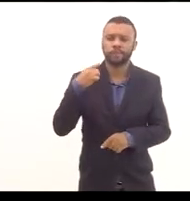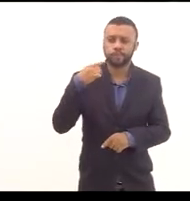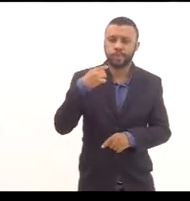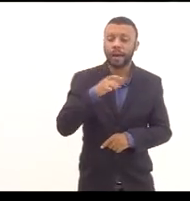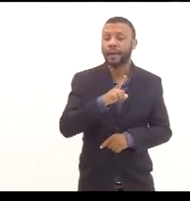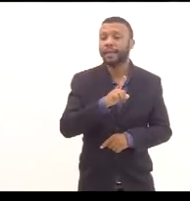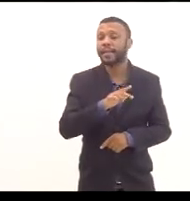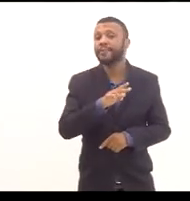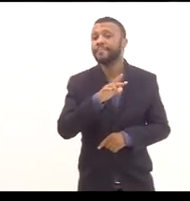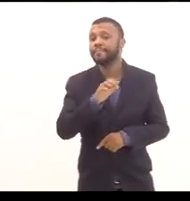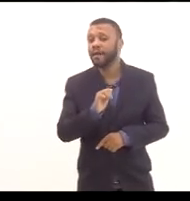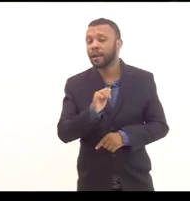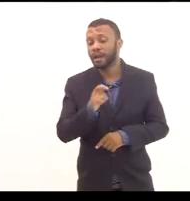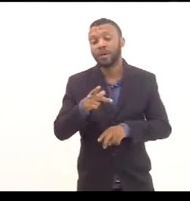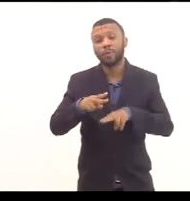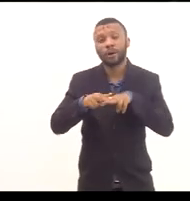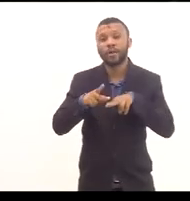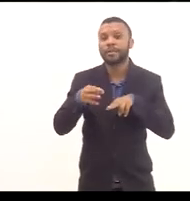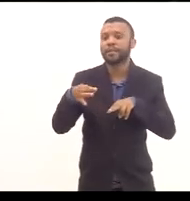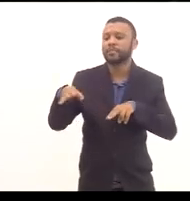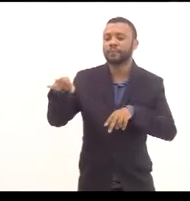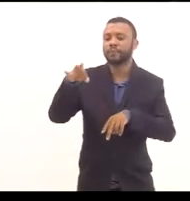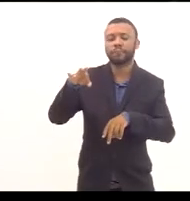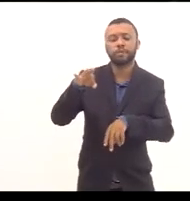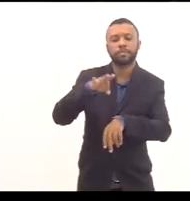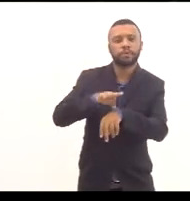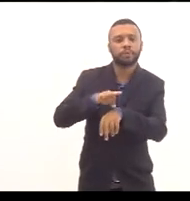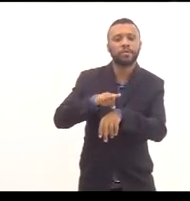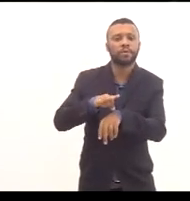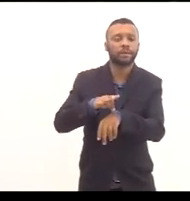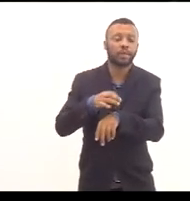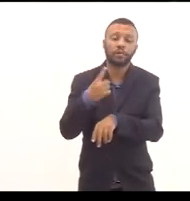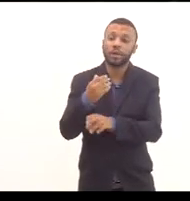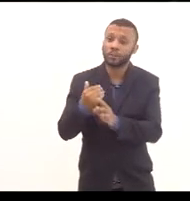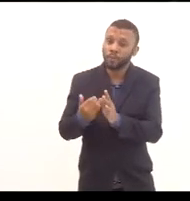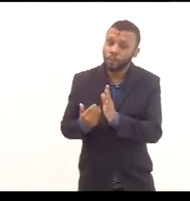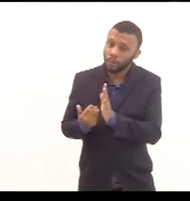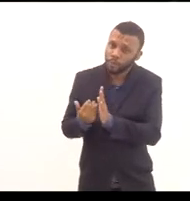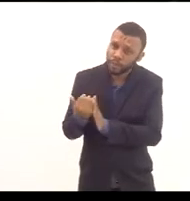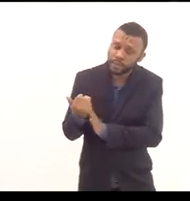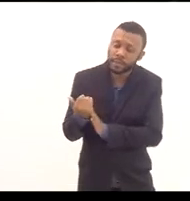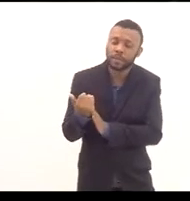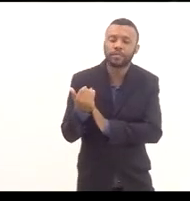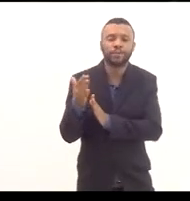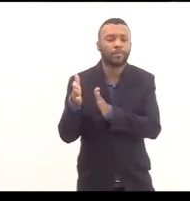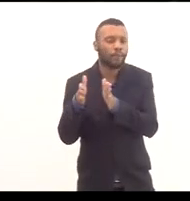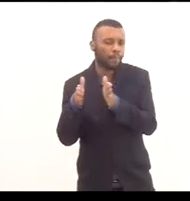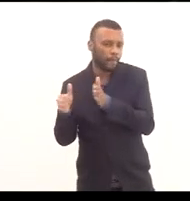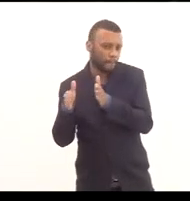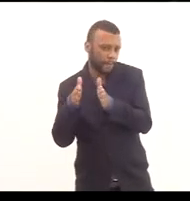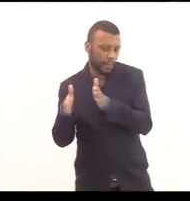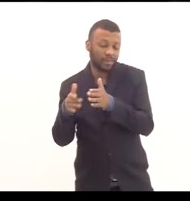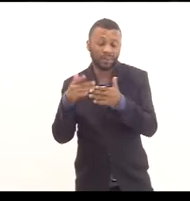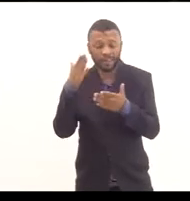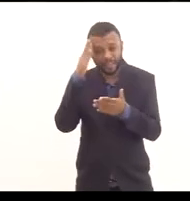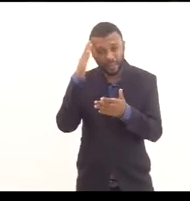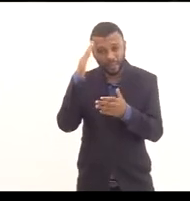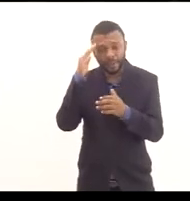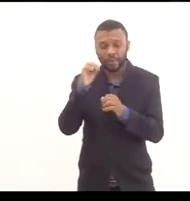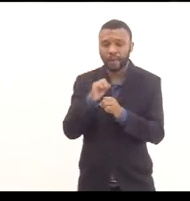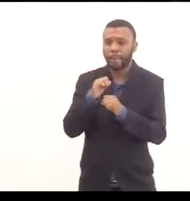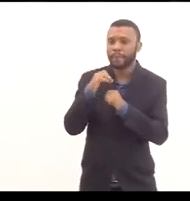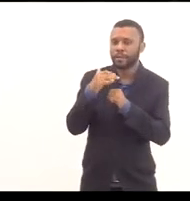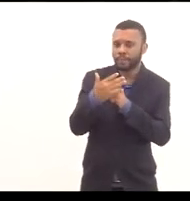passando por conta da dengue né Agora nós estamos entrando né Por mais que a pandemia